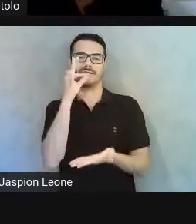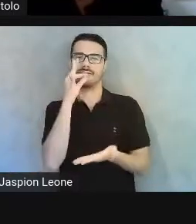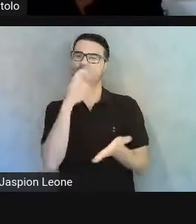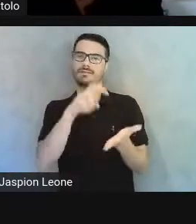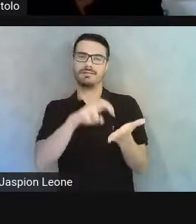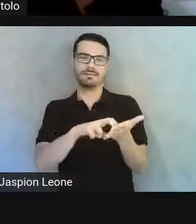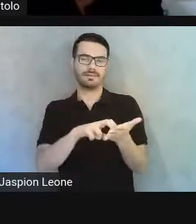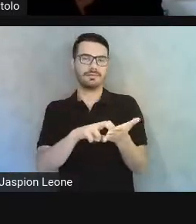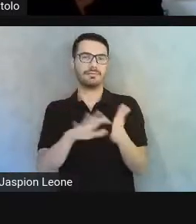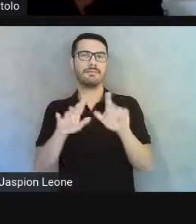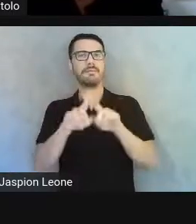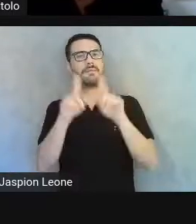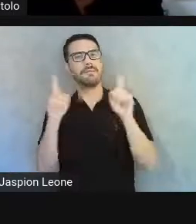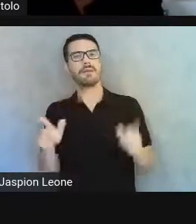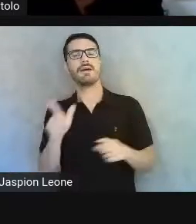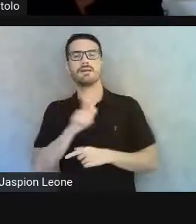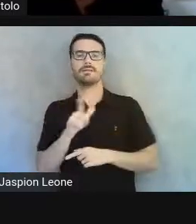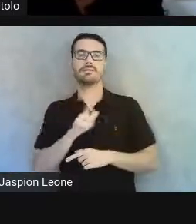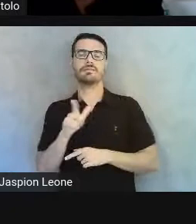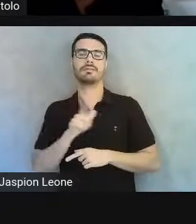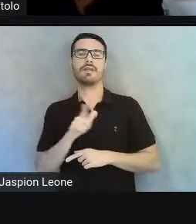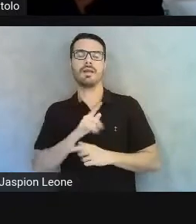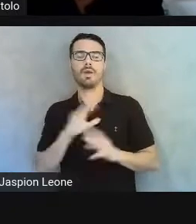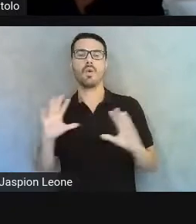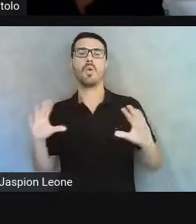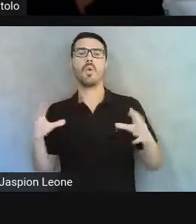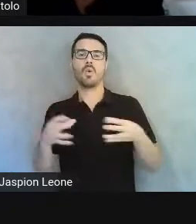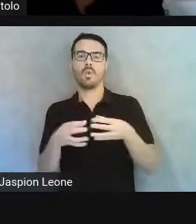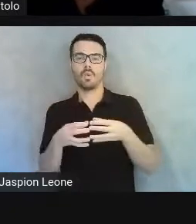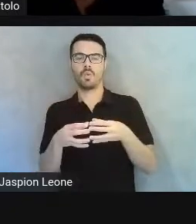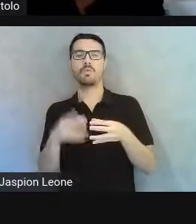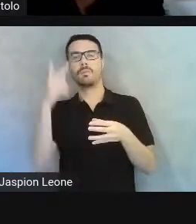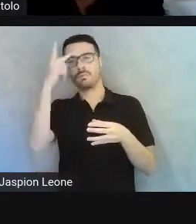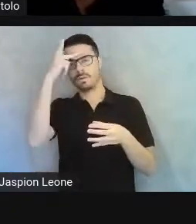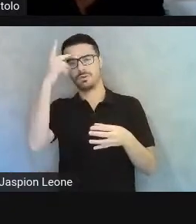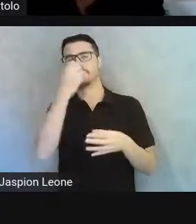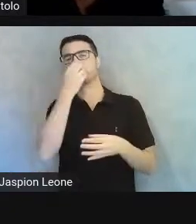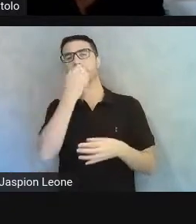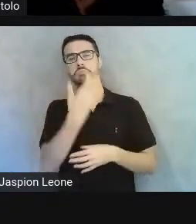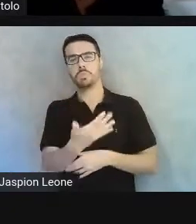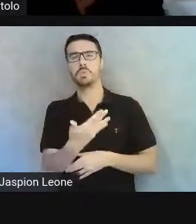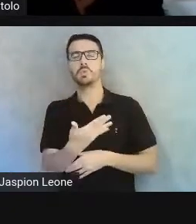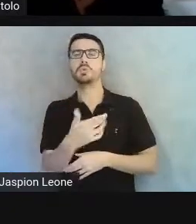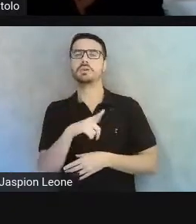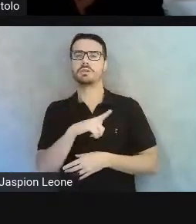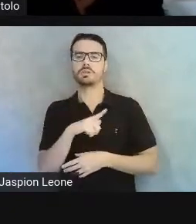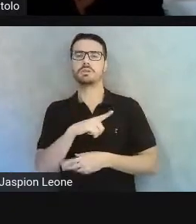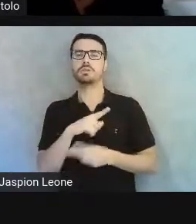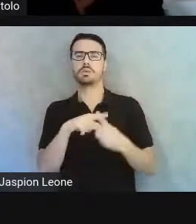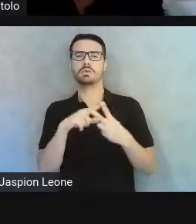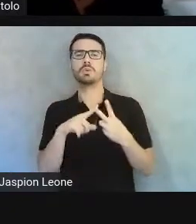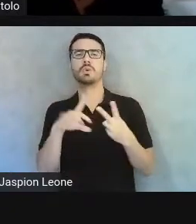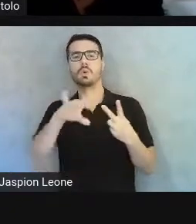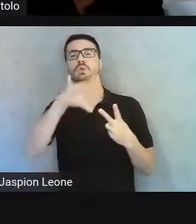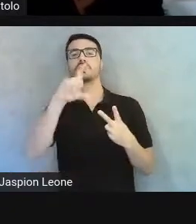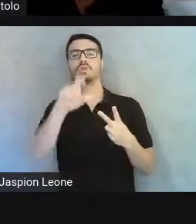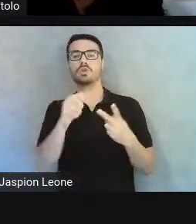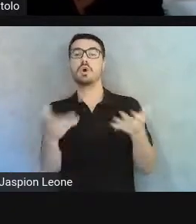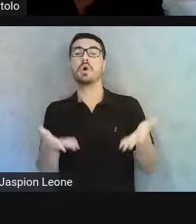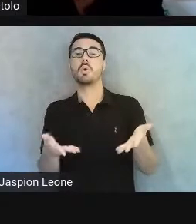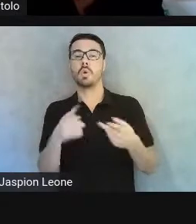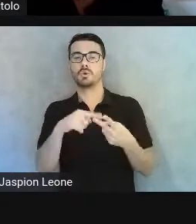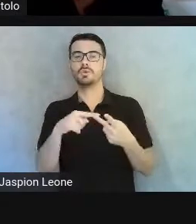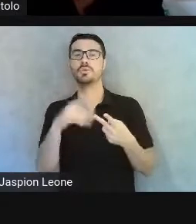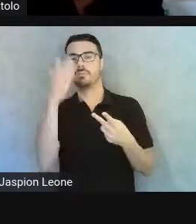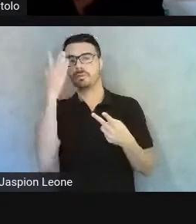mas temos um time de craques. No dia de hoje, no dia de amanhã também, são 2 dias agora, temos um time de